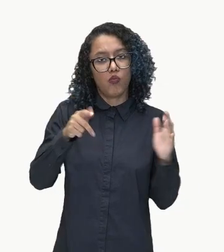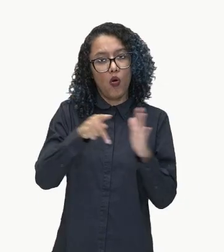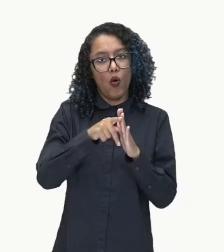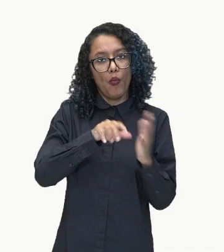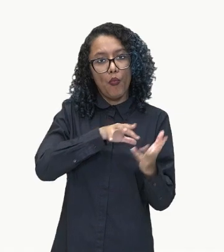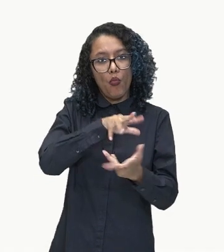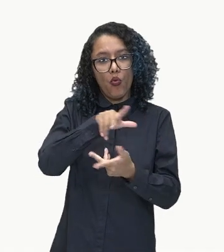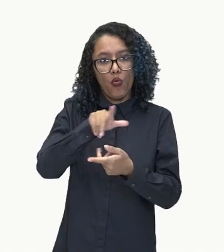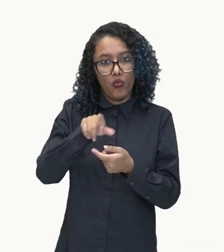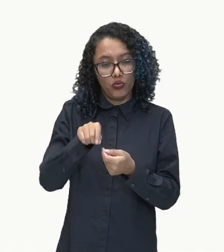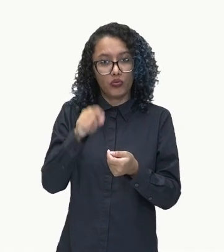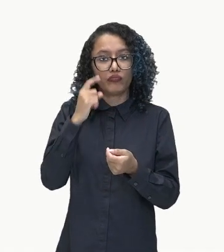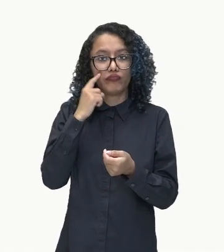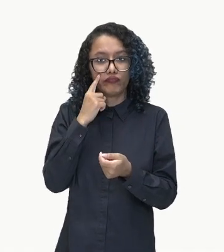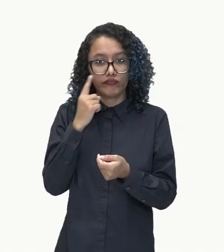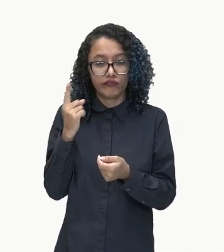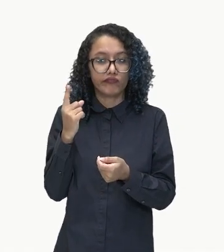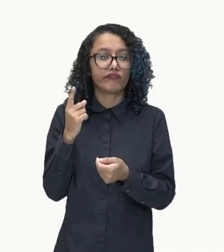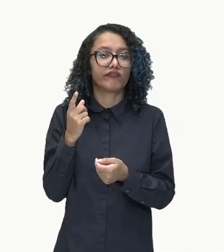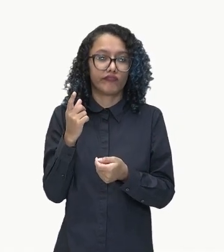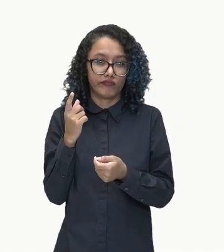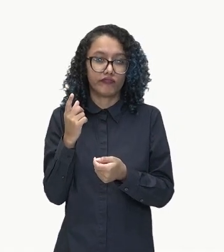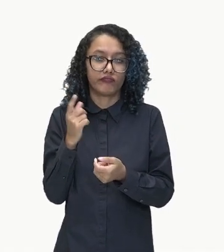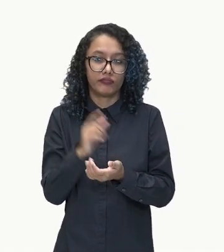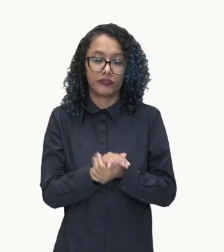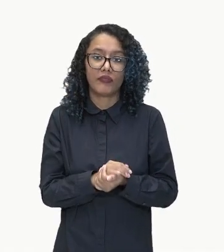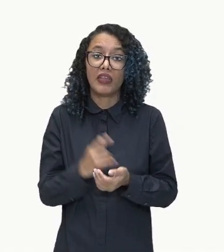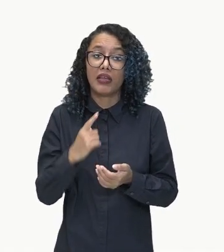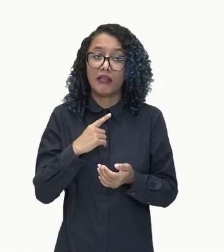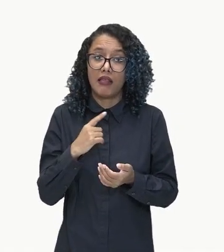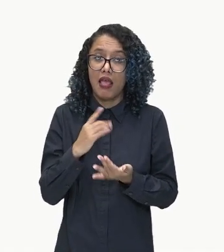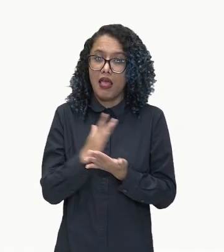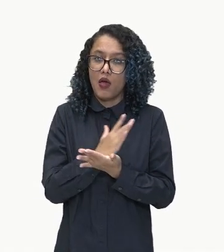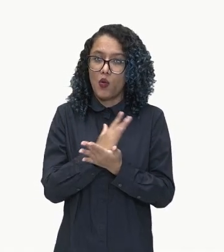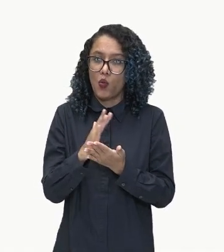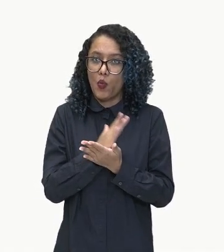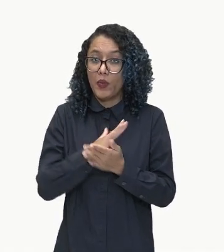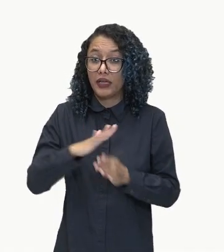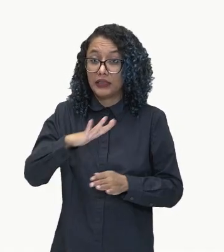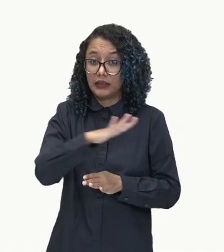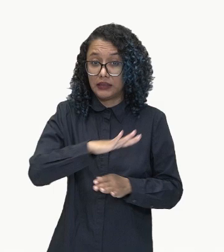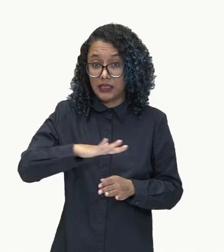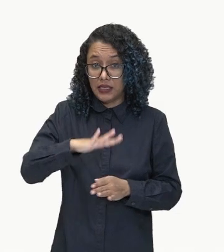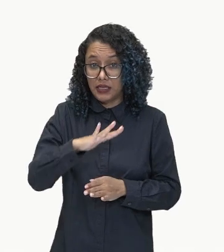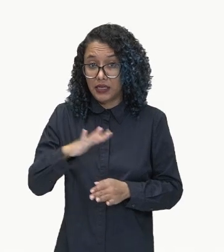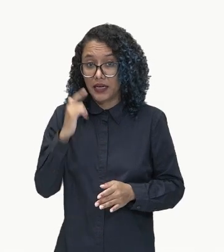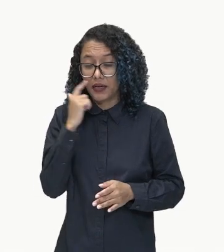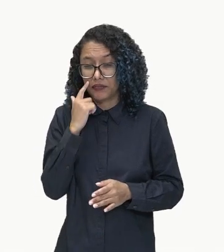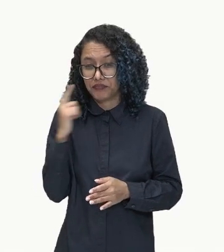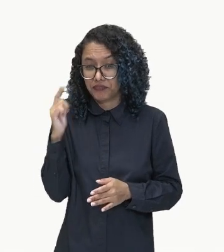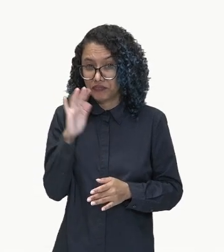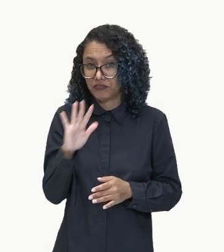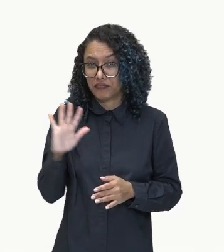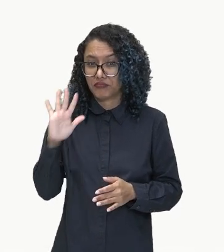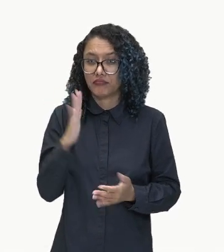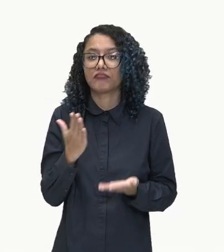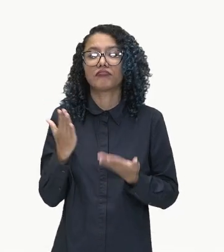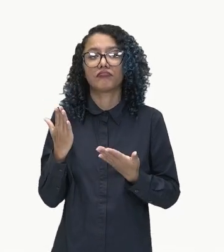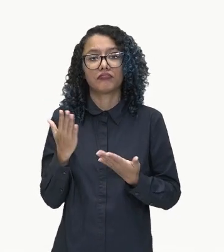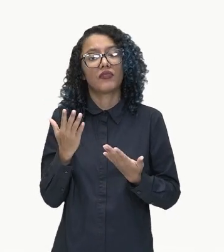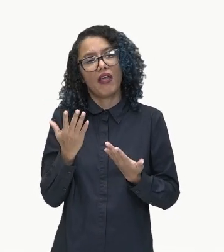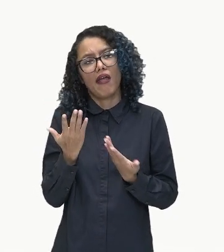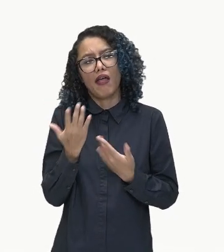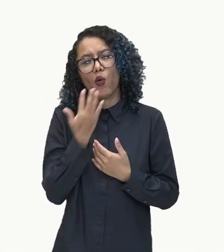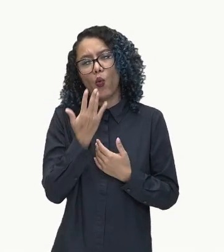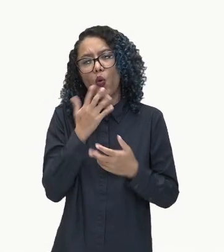observa que vai ter, né, essas áreas aí que vocês estão analisando através do mapa, né, que tem esse